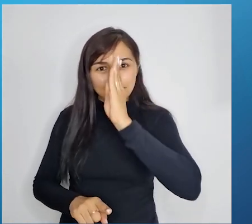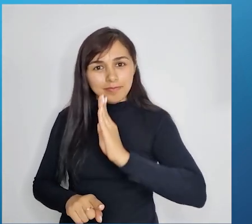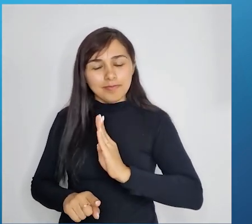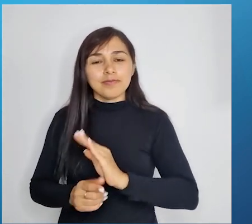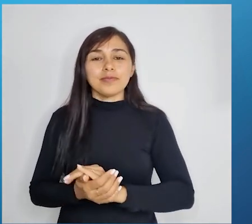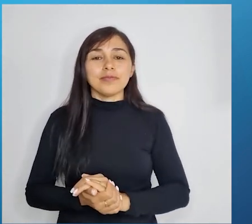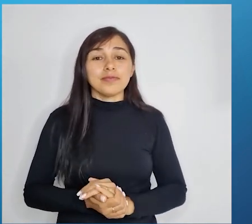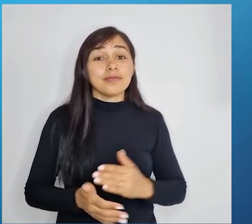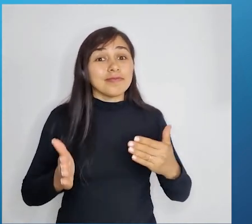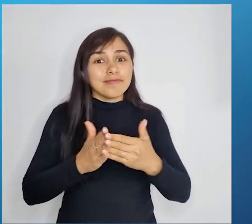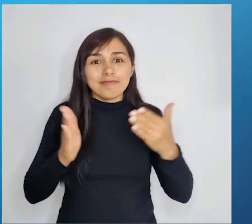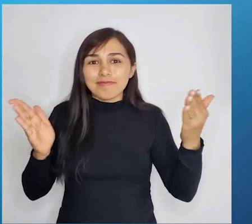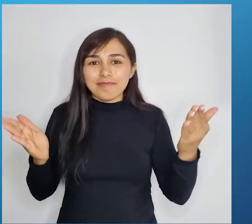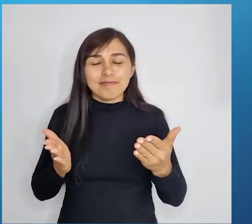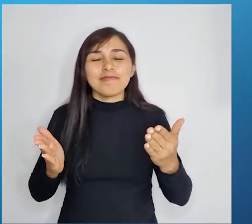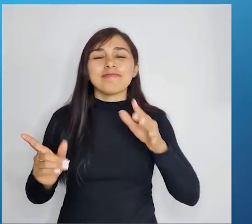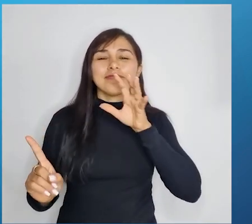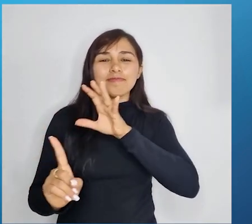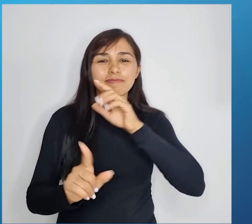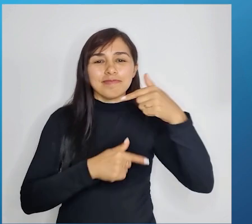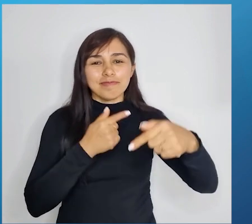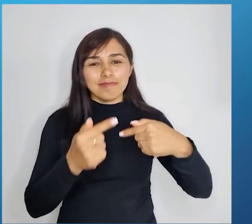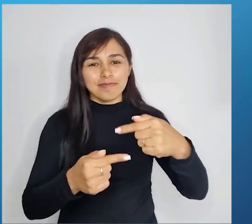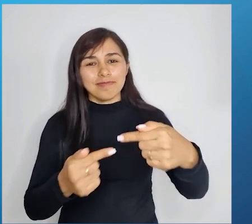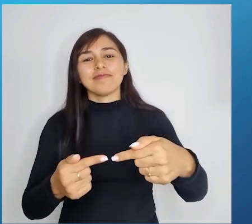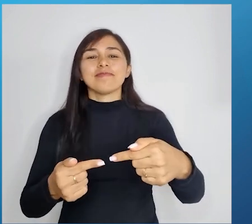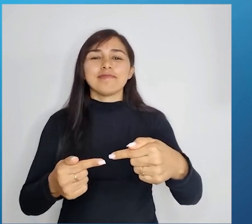país, cujo legado continua a